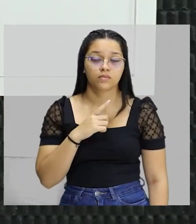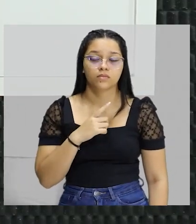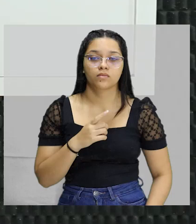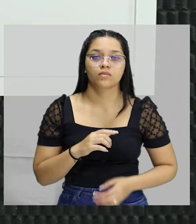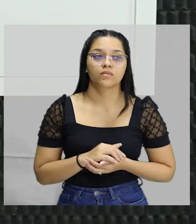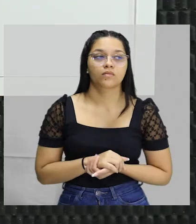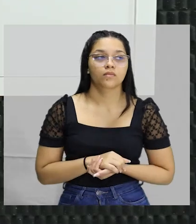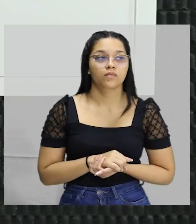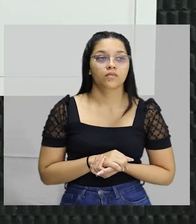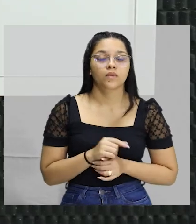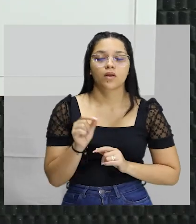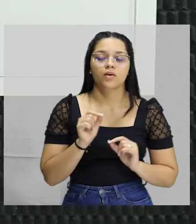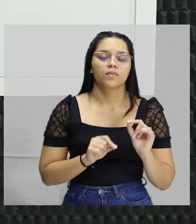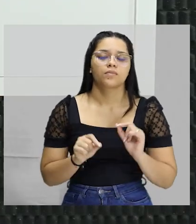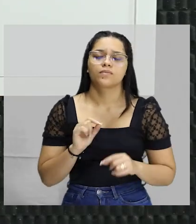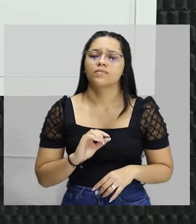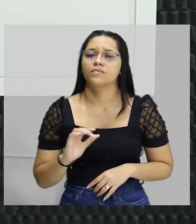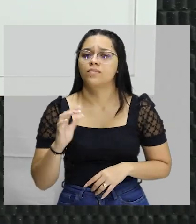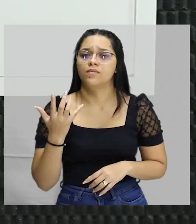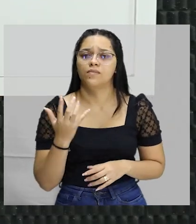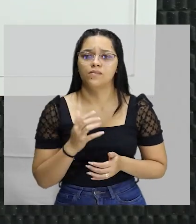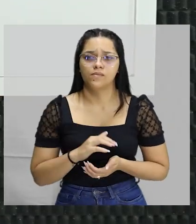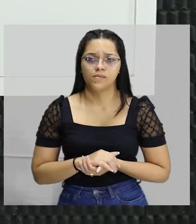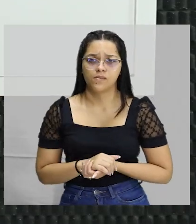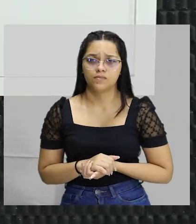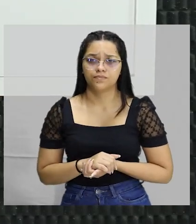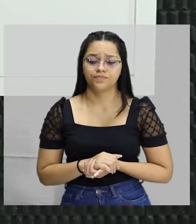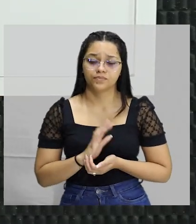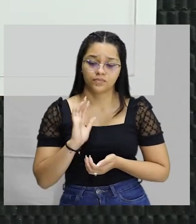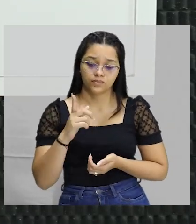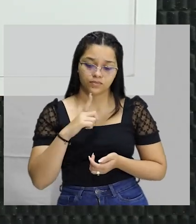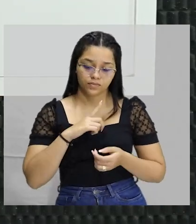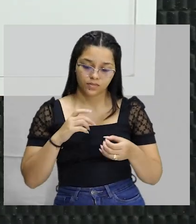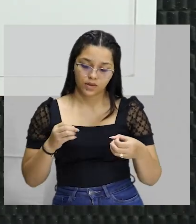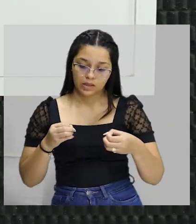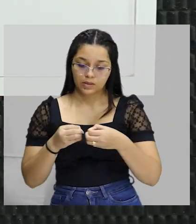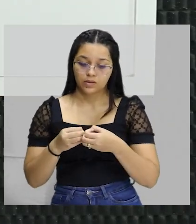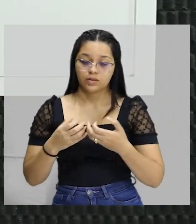né? Olha o que acontece. Como elas